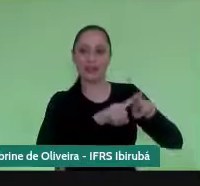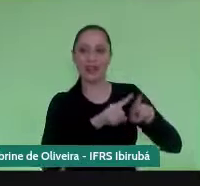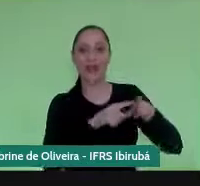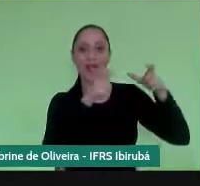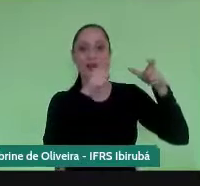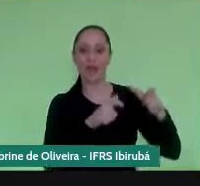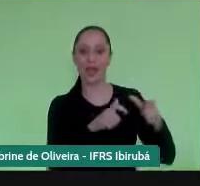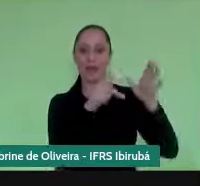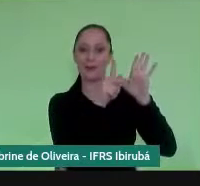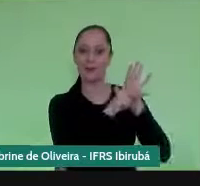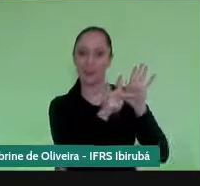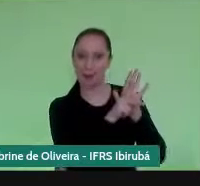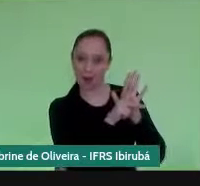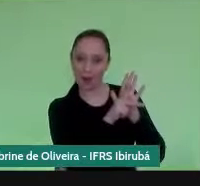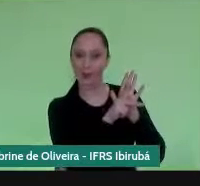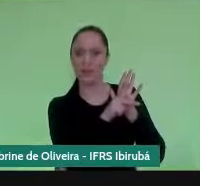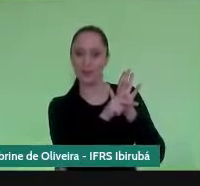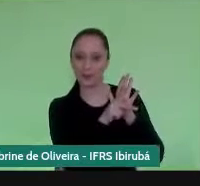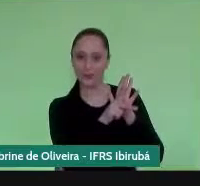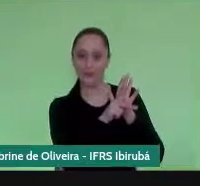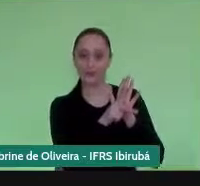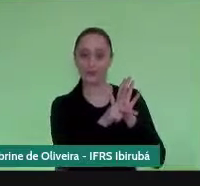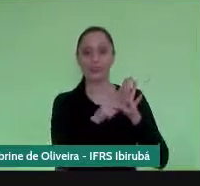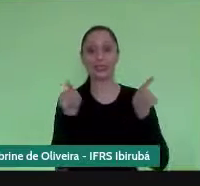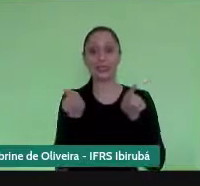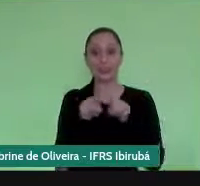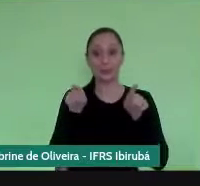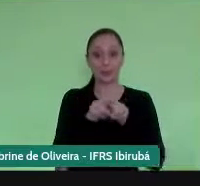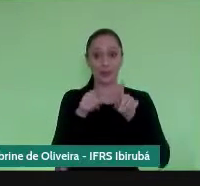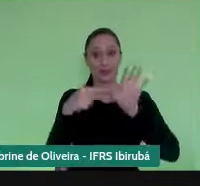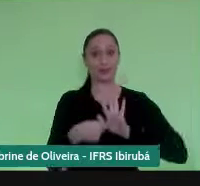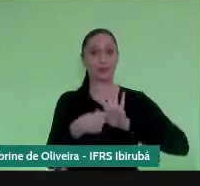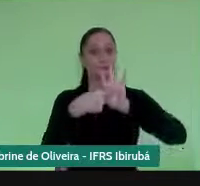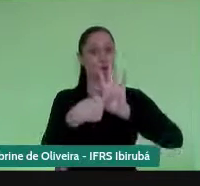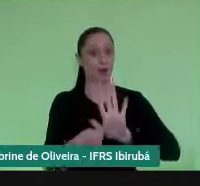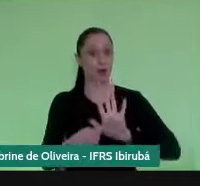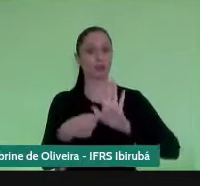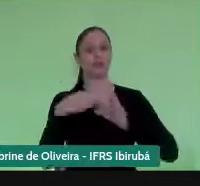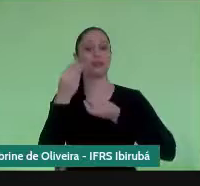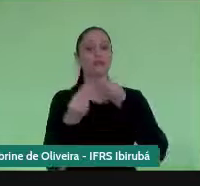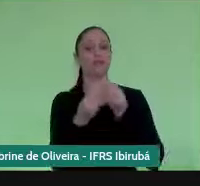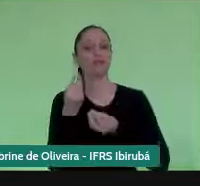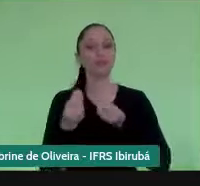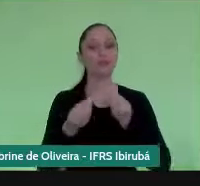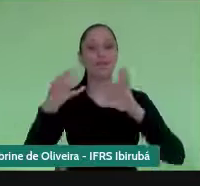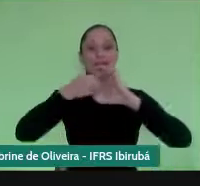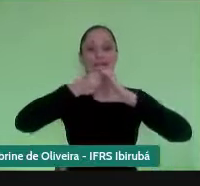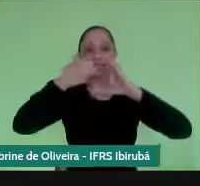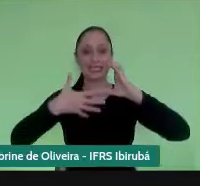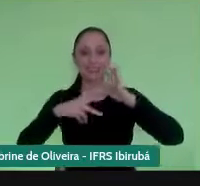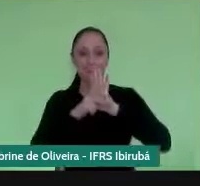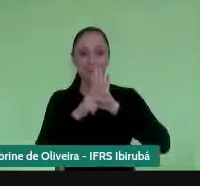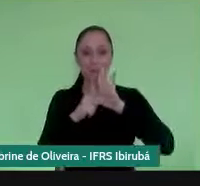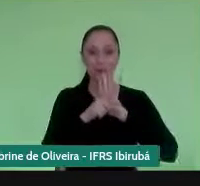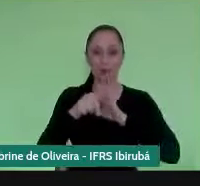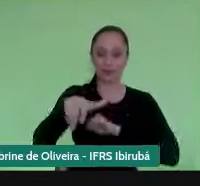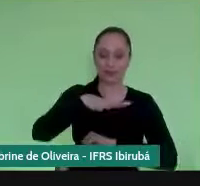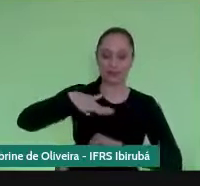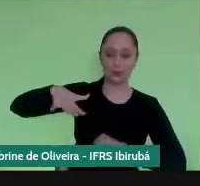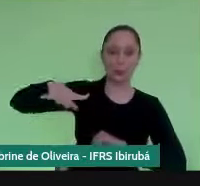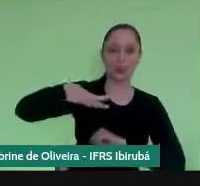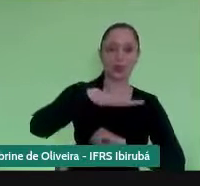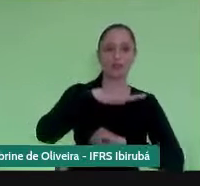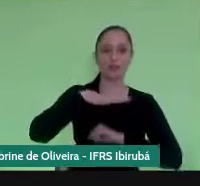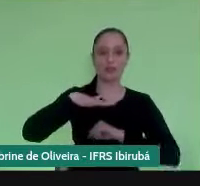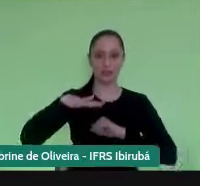educação profissional, que foi uma situação assim que a pandemia acabou ensejando ali no Instituto Federal de Santa